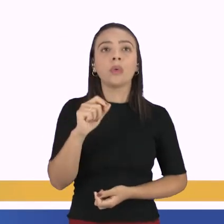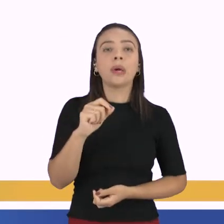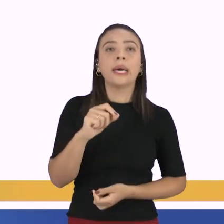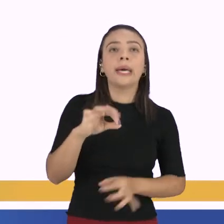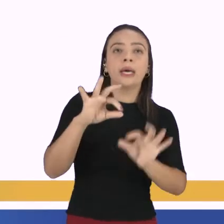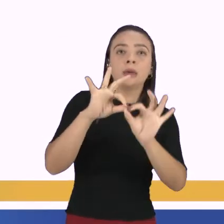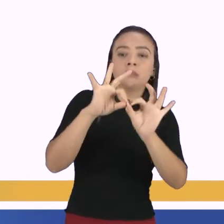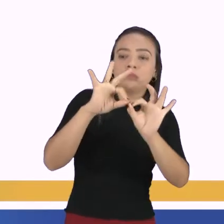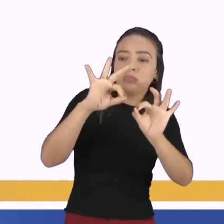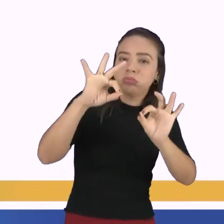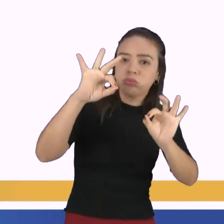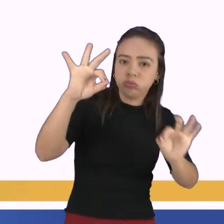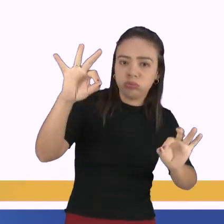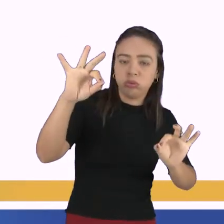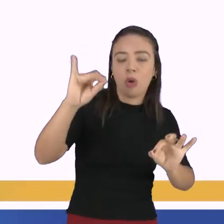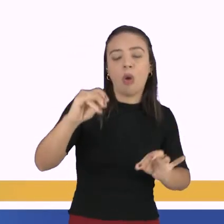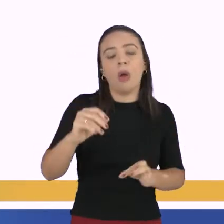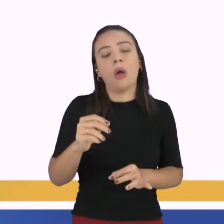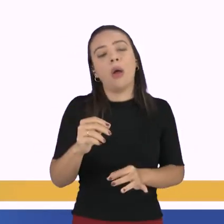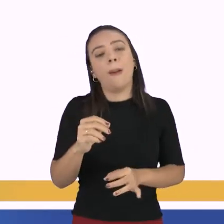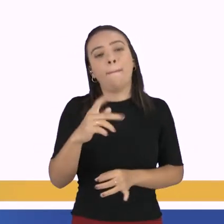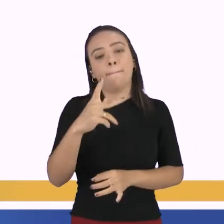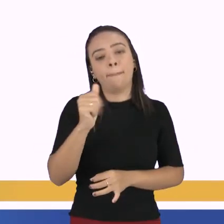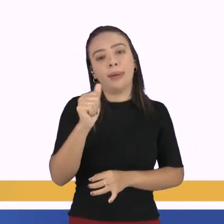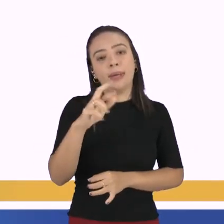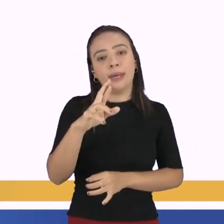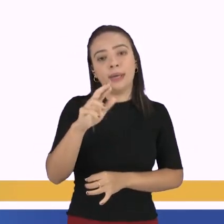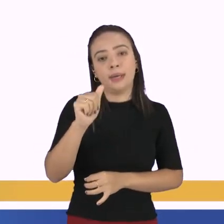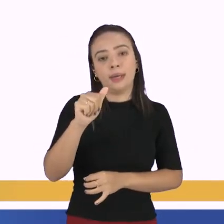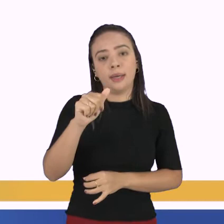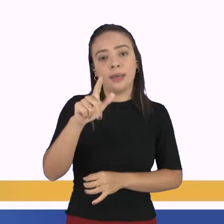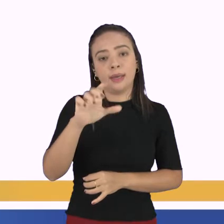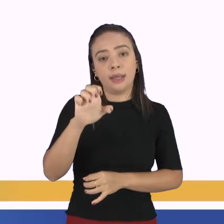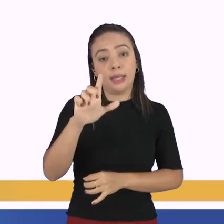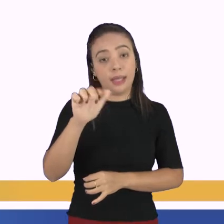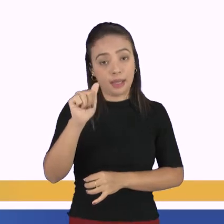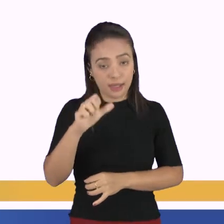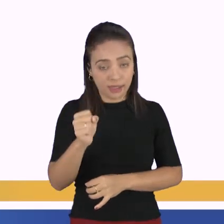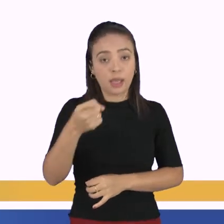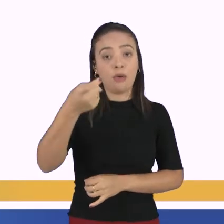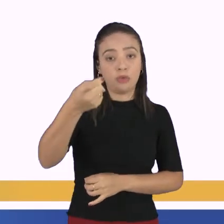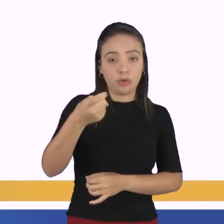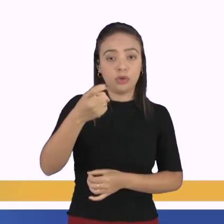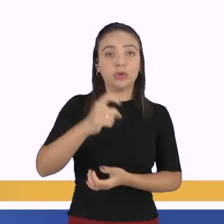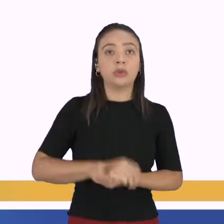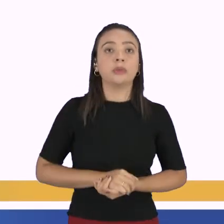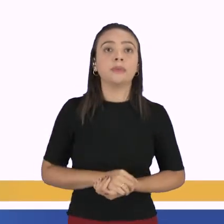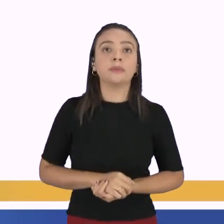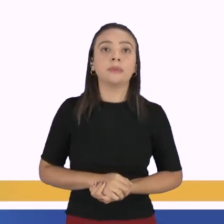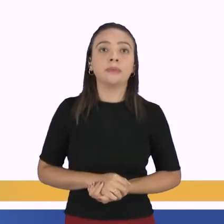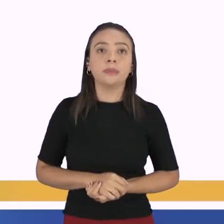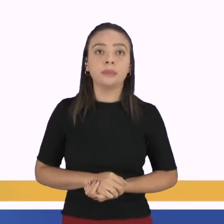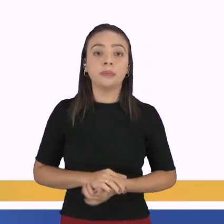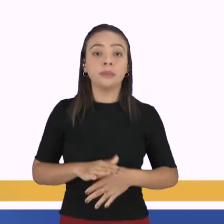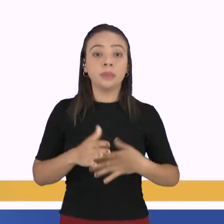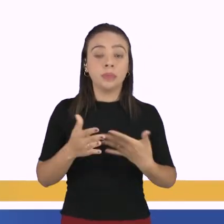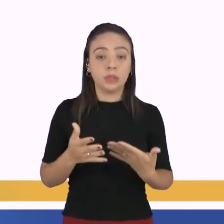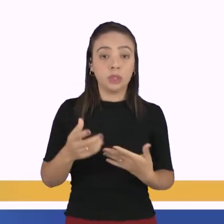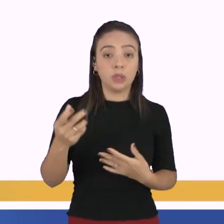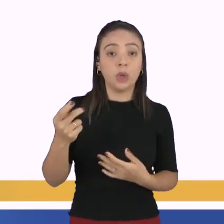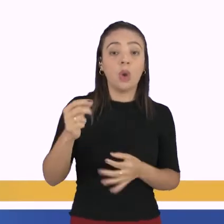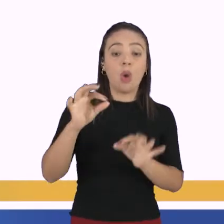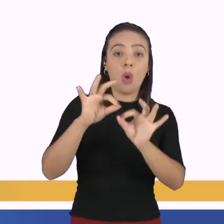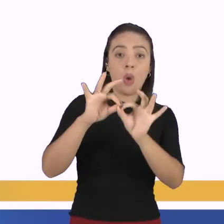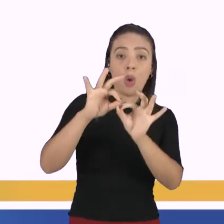verticais, certo? Ou seja, retas paralelas ao eixo y ou retas perpendiculares ao eixo x, essas retas